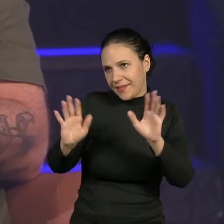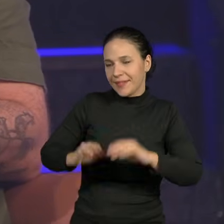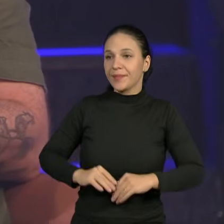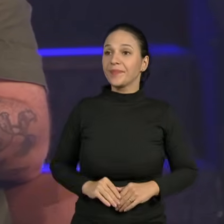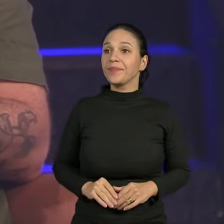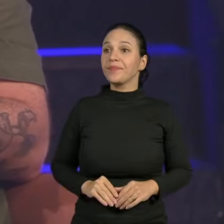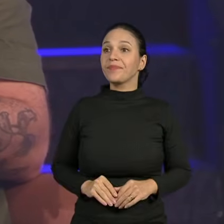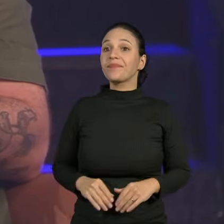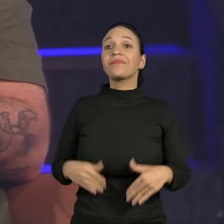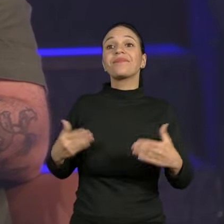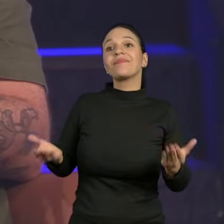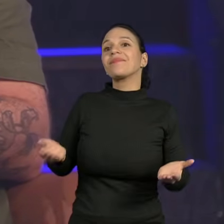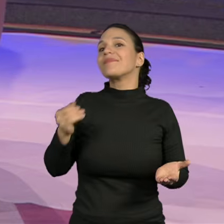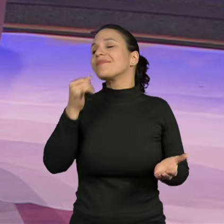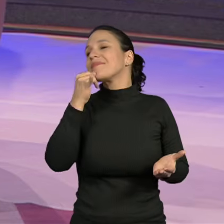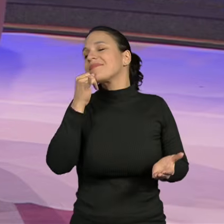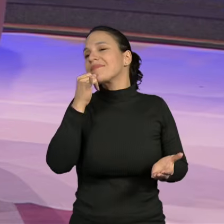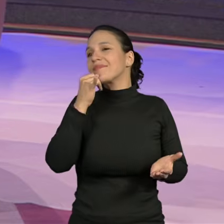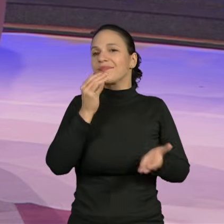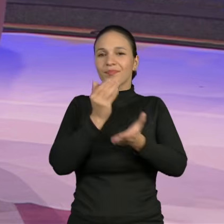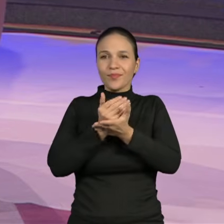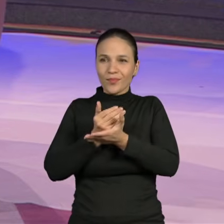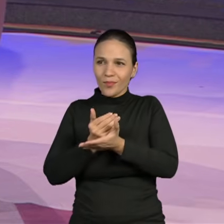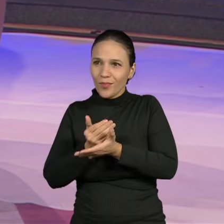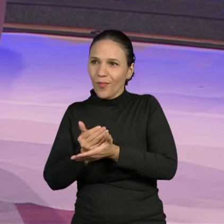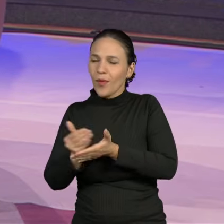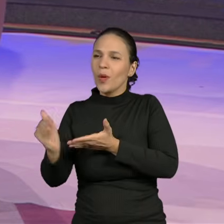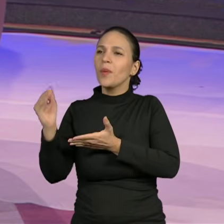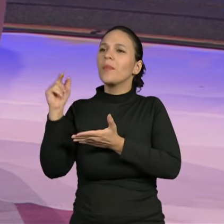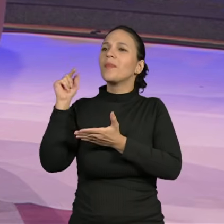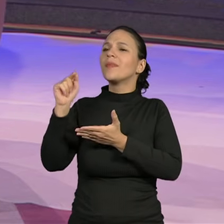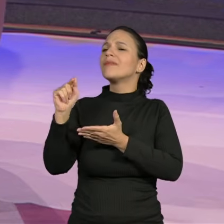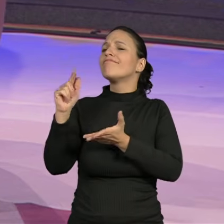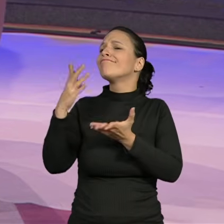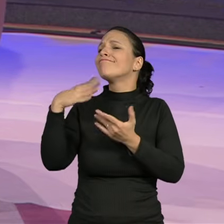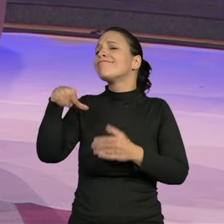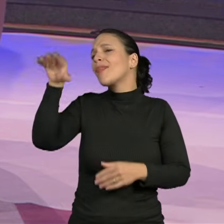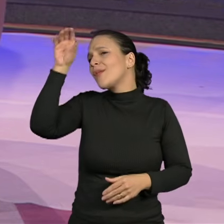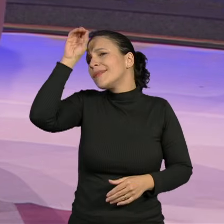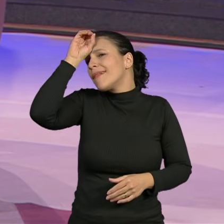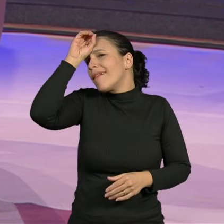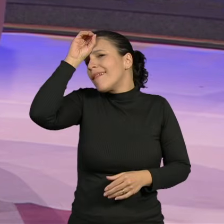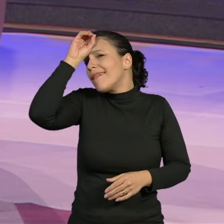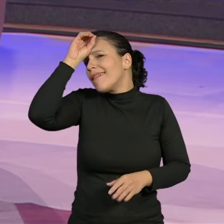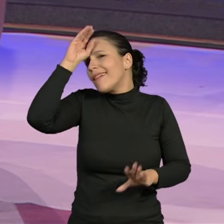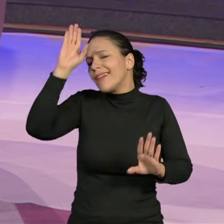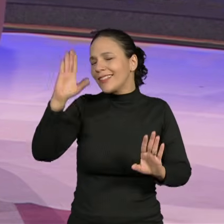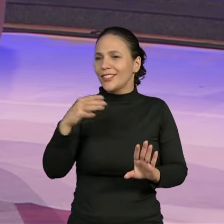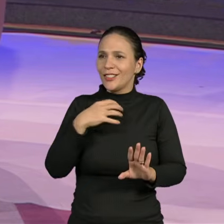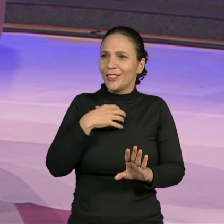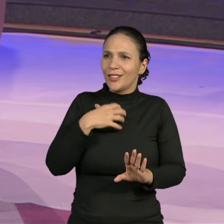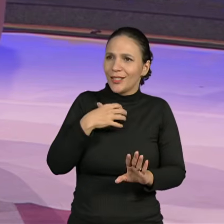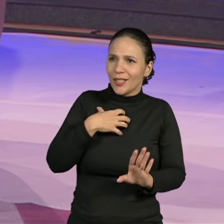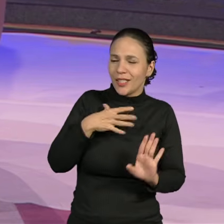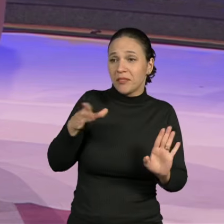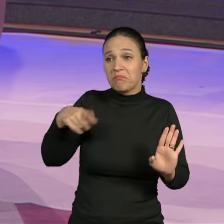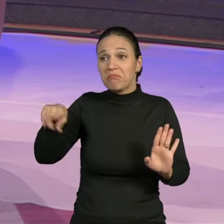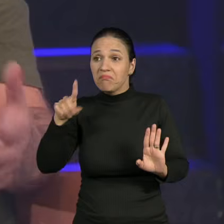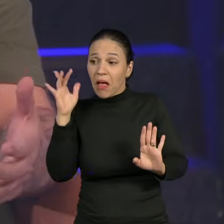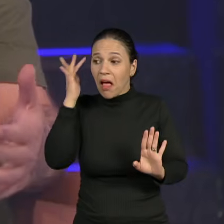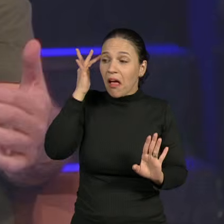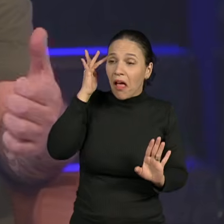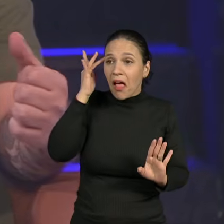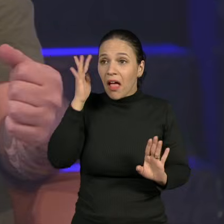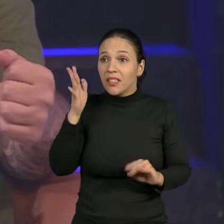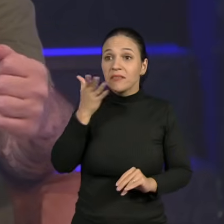a gente começou criando de forma muito inocente, assim, muito baseado ali no que a gente achava